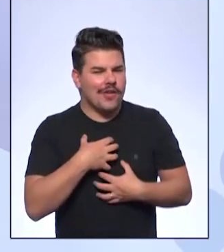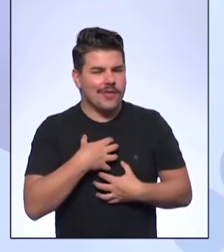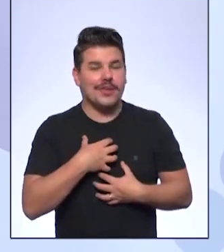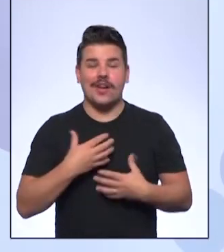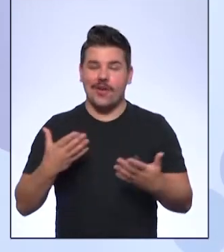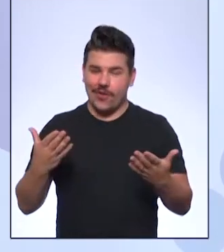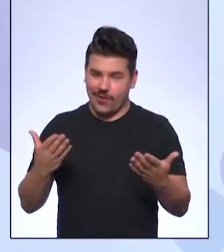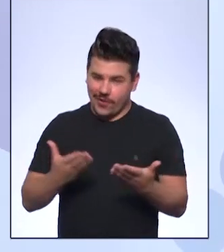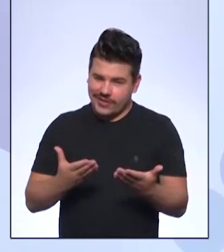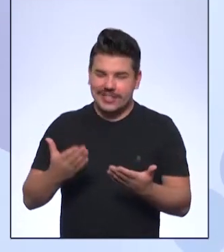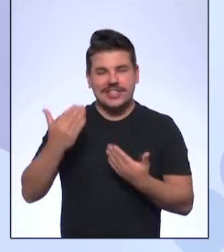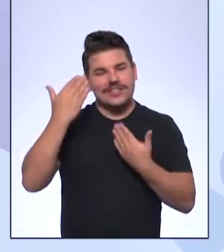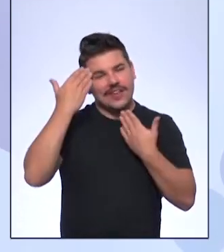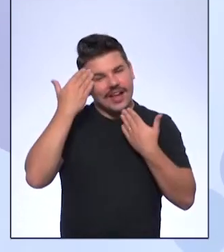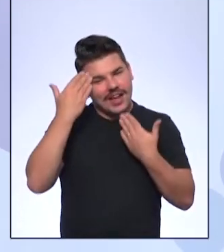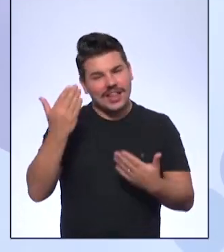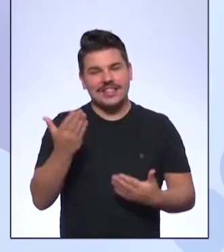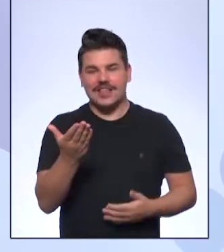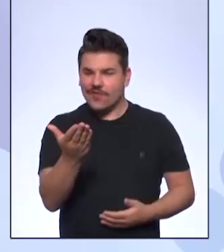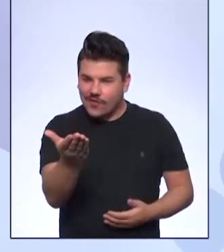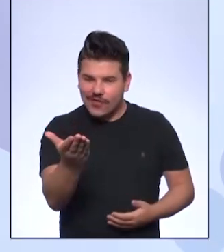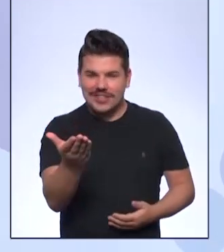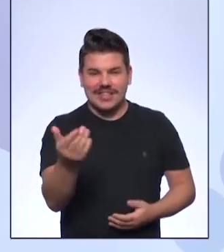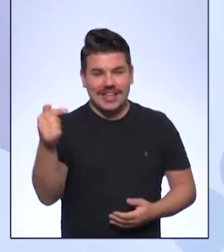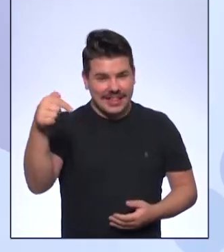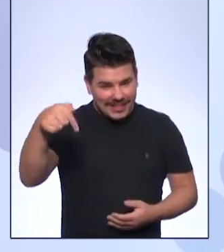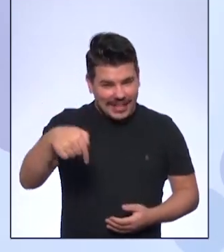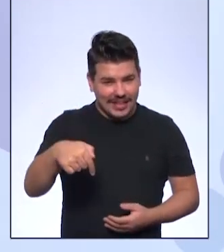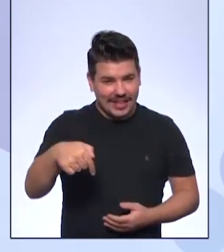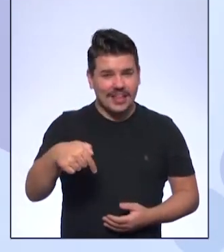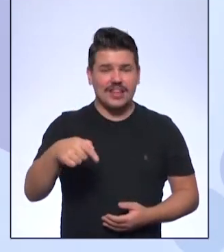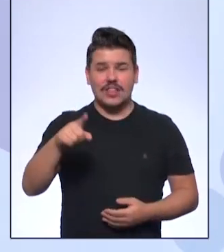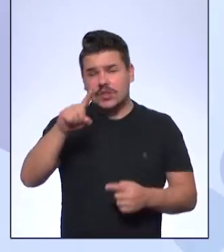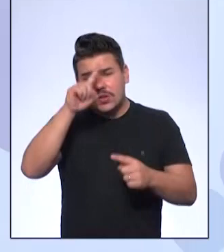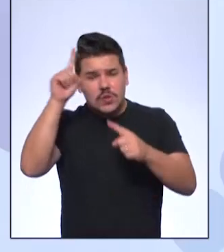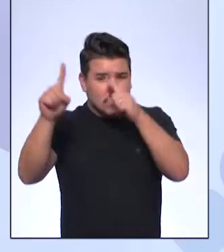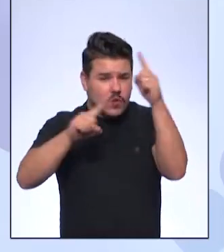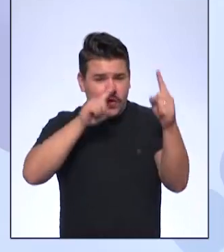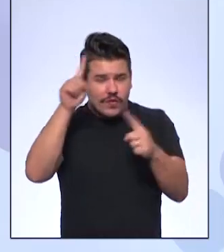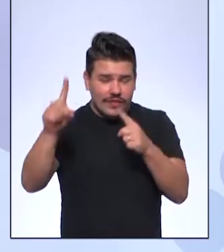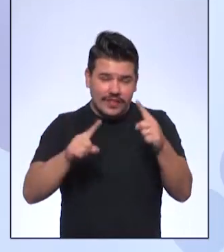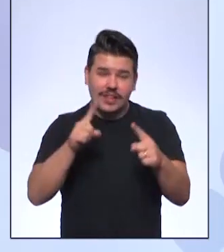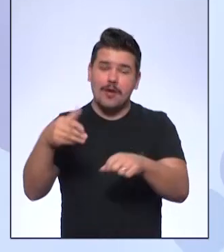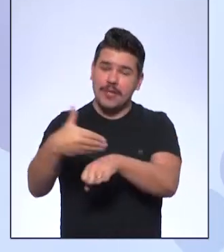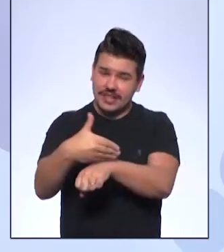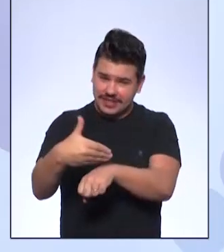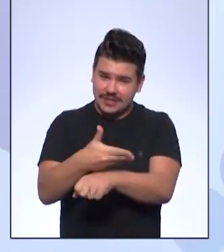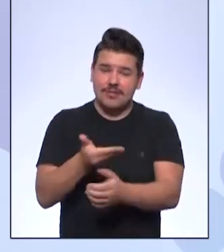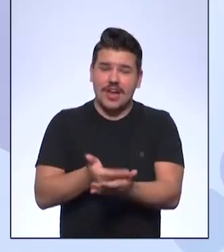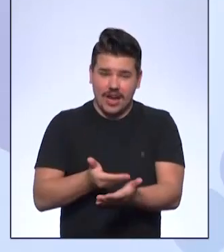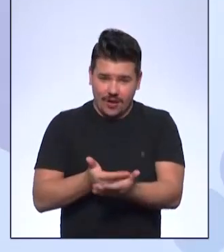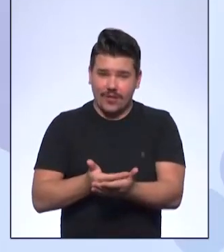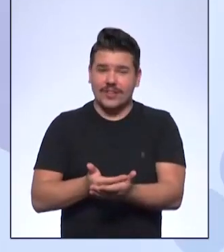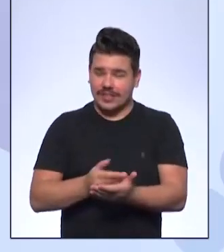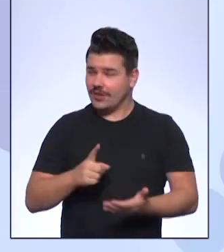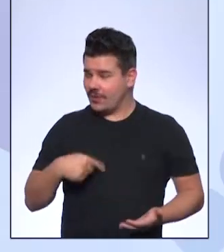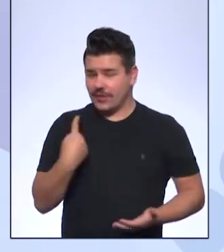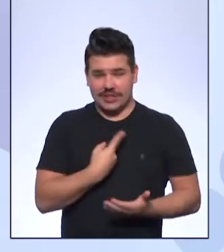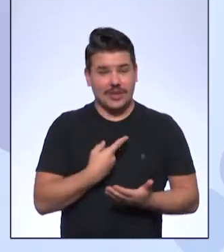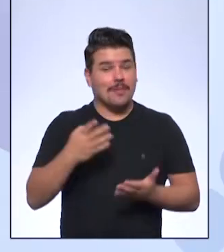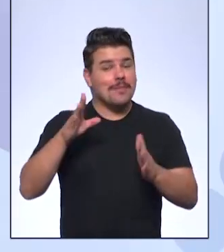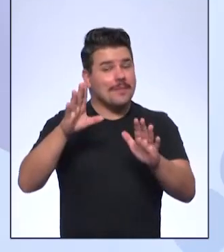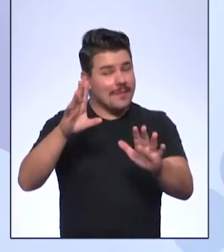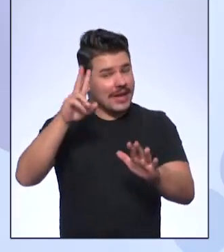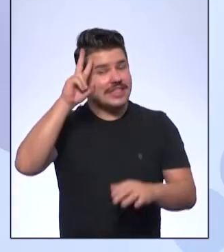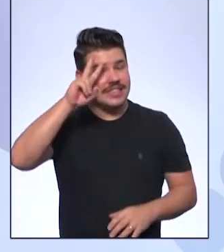gente agradece, né, vocês estarem aqui. A gente pede para que vocês tirem suas dúvidas, participem da aula com a gente, né, no chat. Mas lembrando,